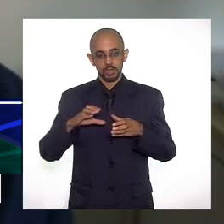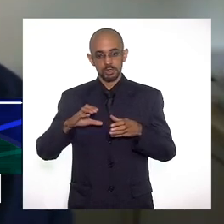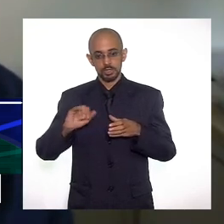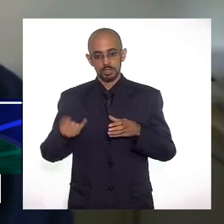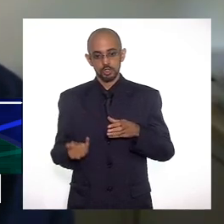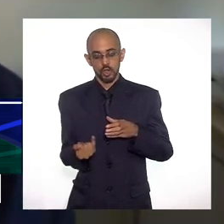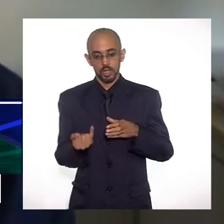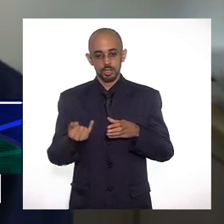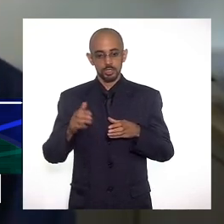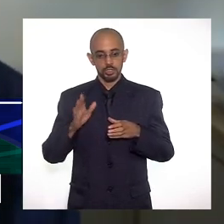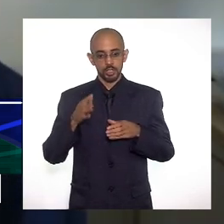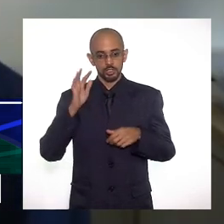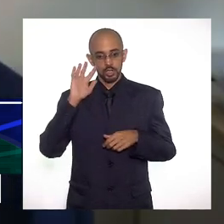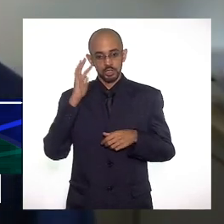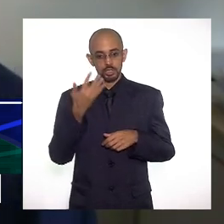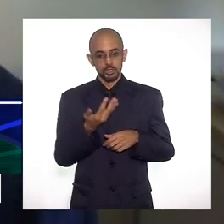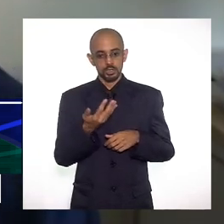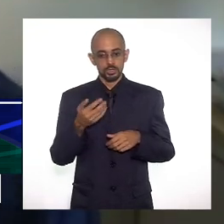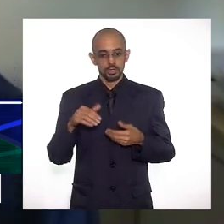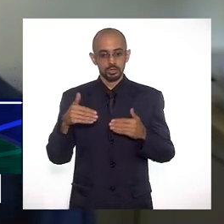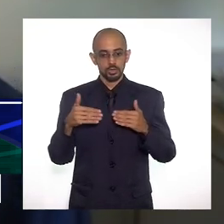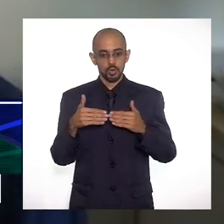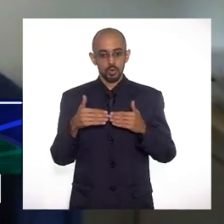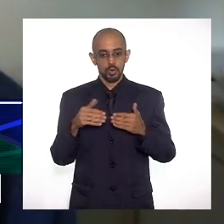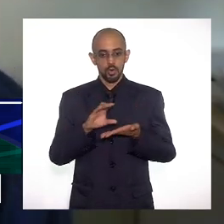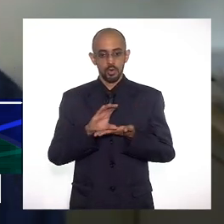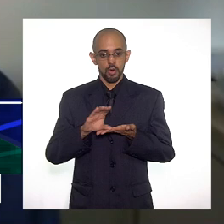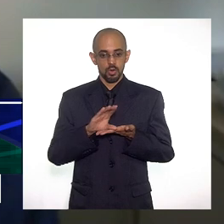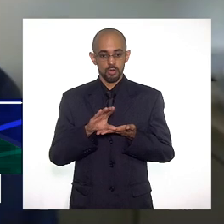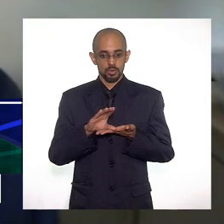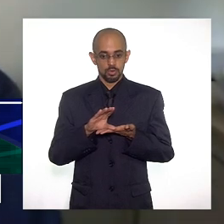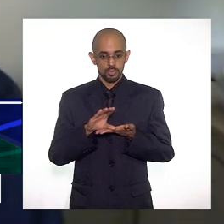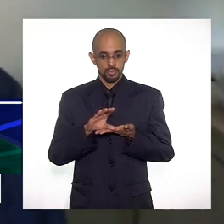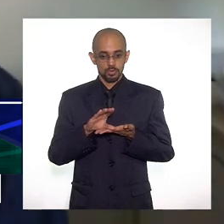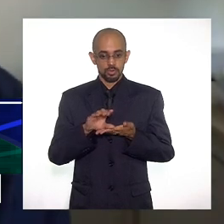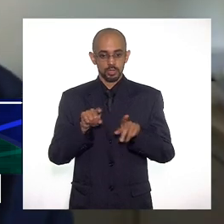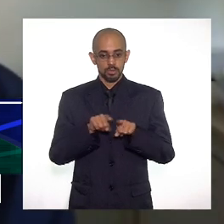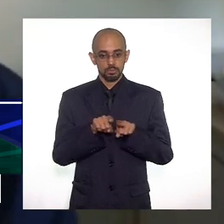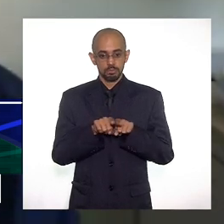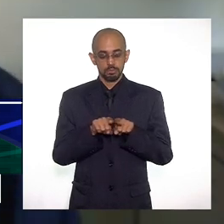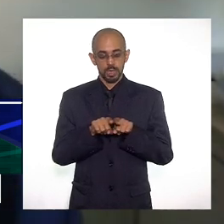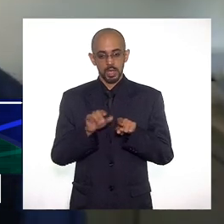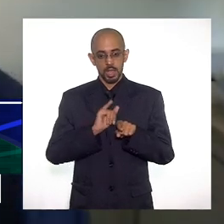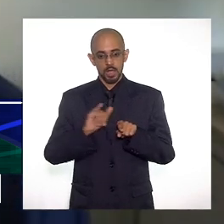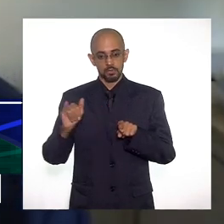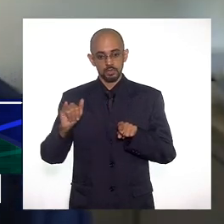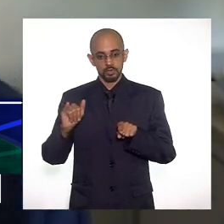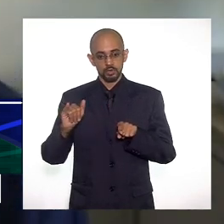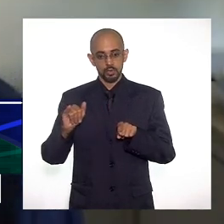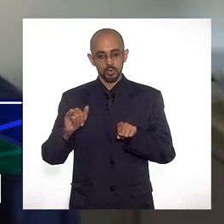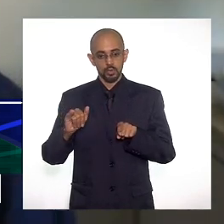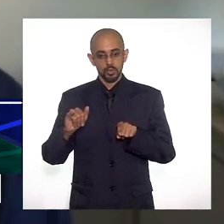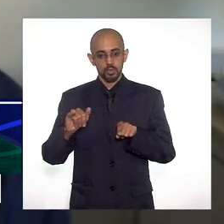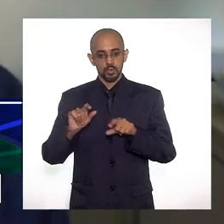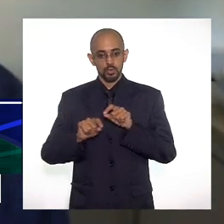já tinha decidido pela constitucionalidade. E ainda informou que